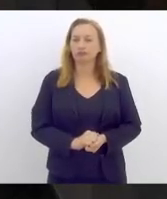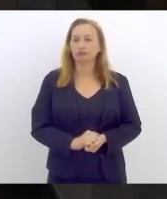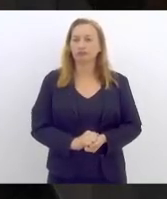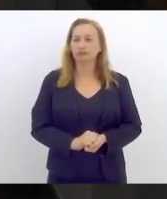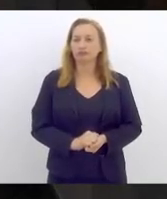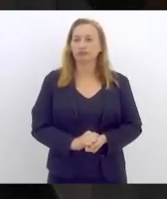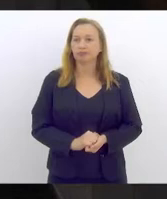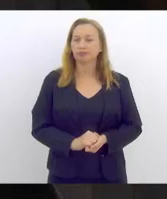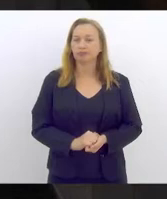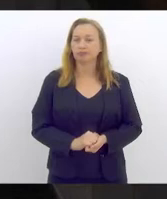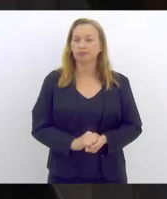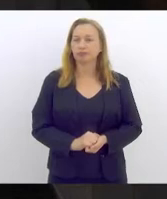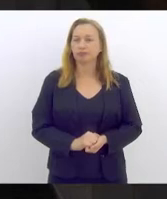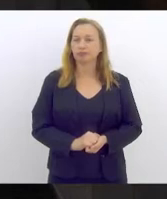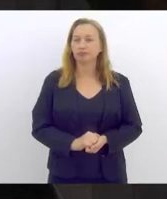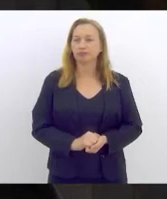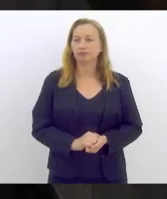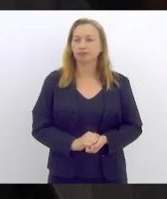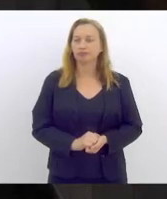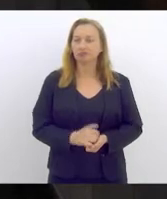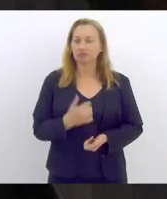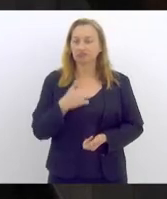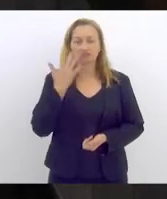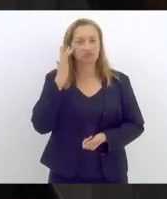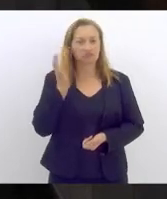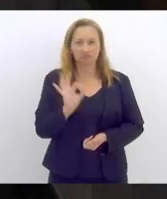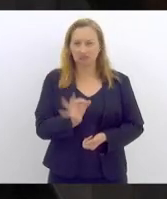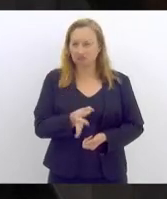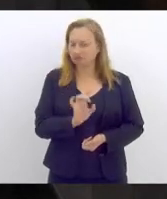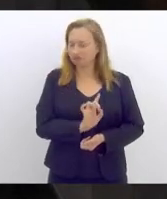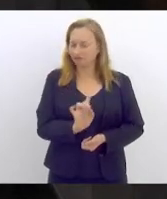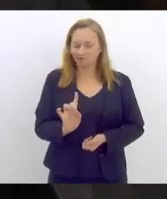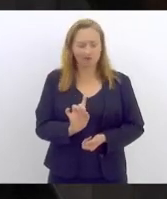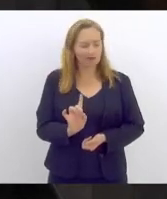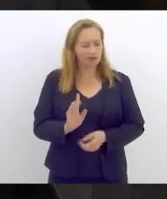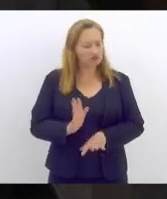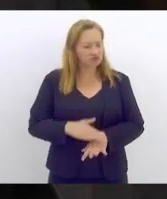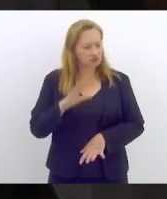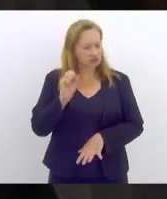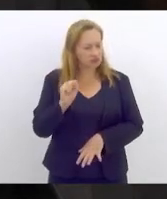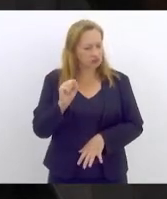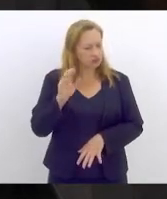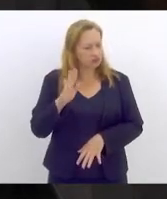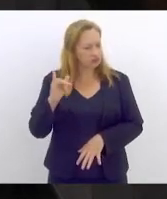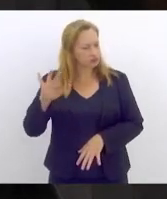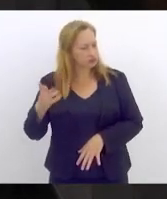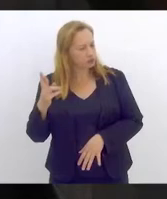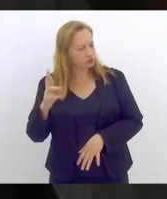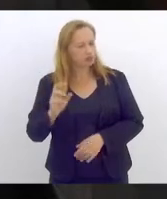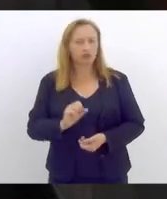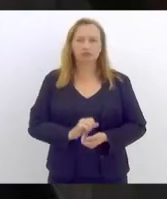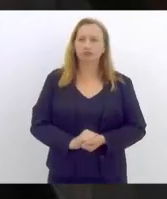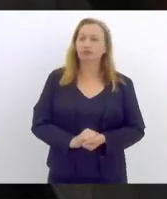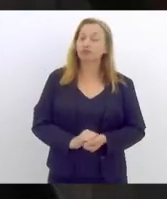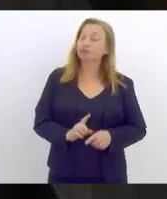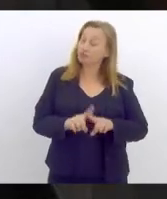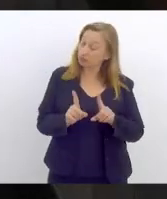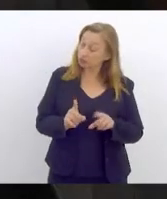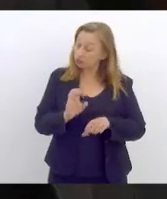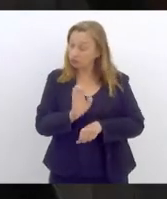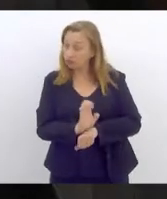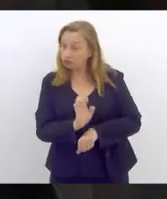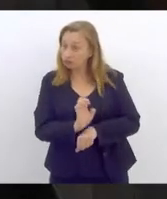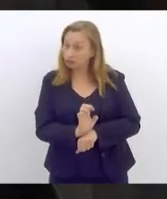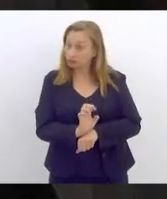bom eu não acho que esteja correto eu acho que são mais de oito bilhões mas o estado